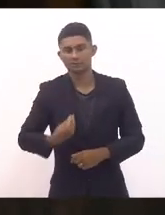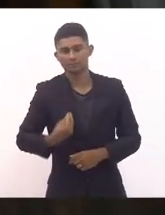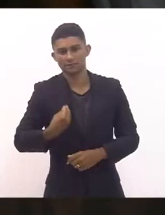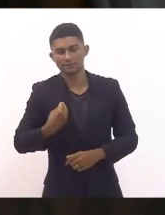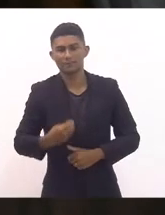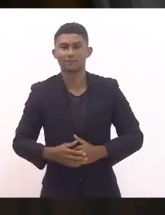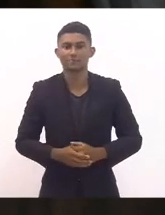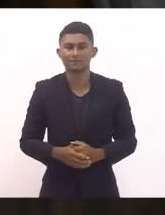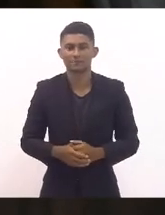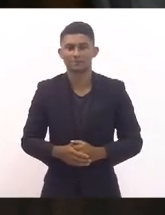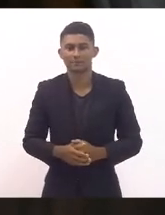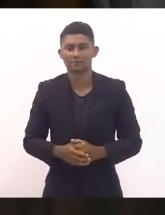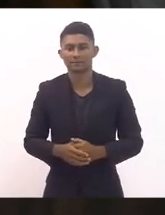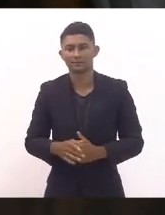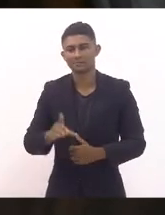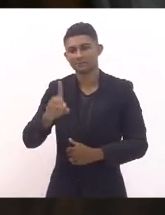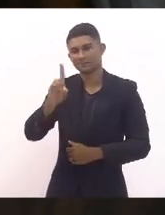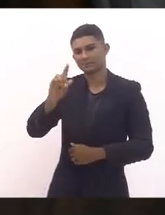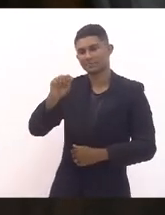Deputado Daniel Liberon.